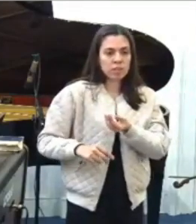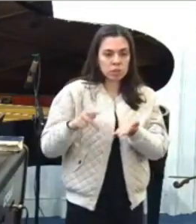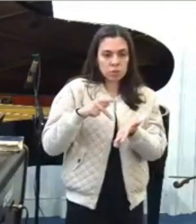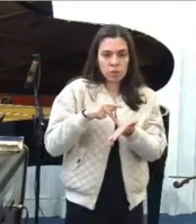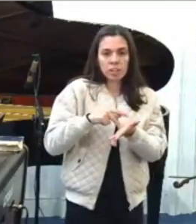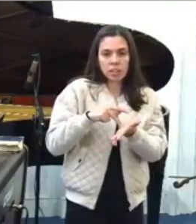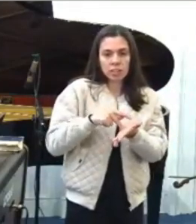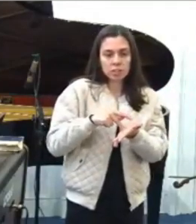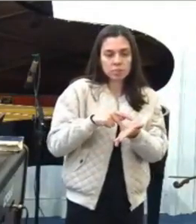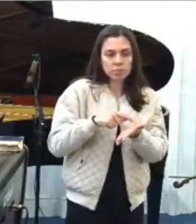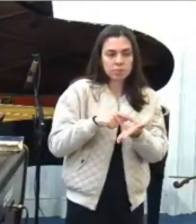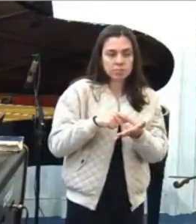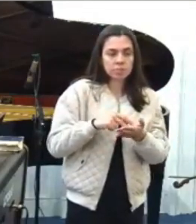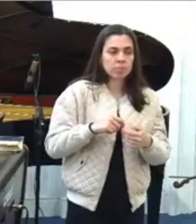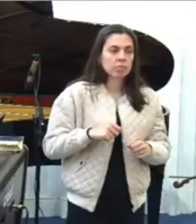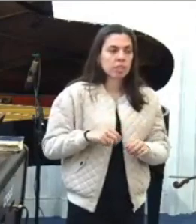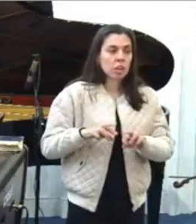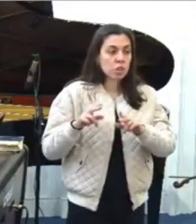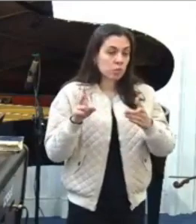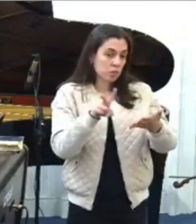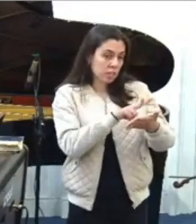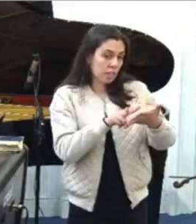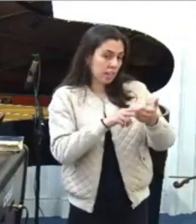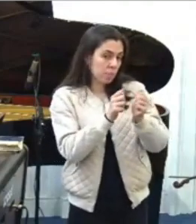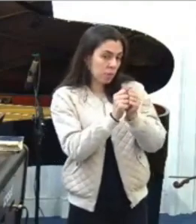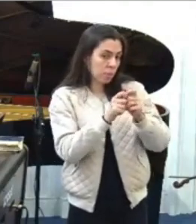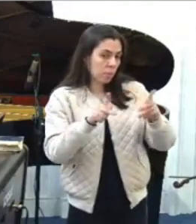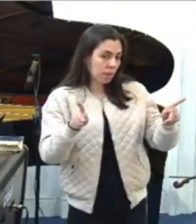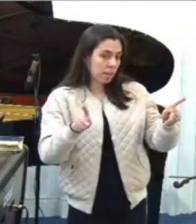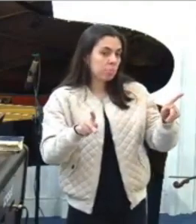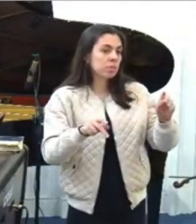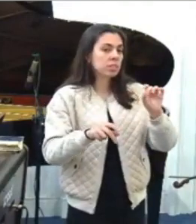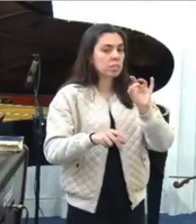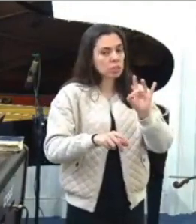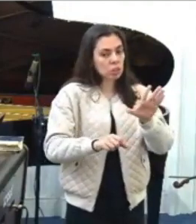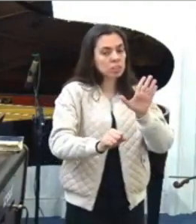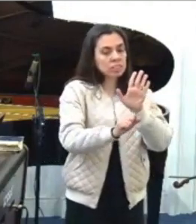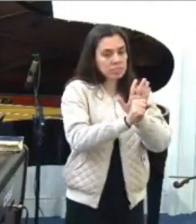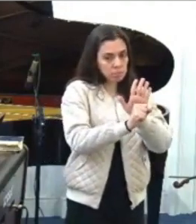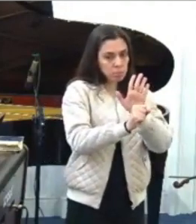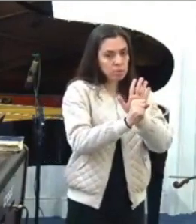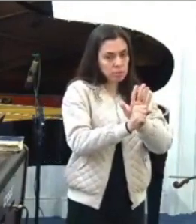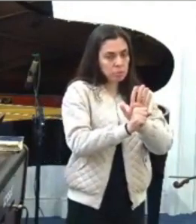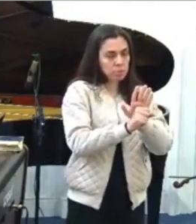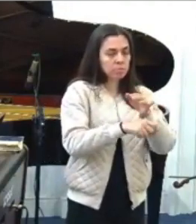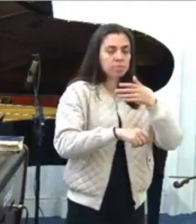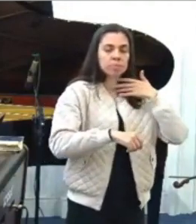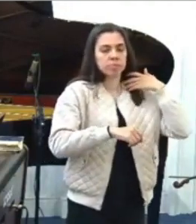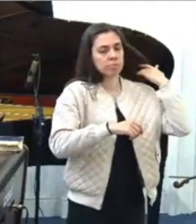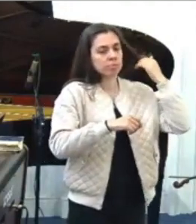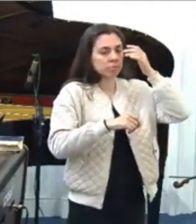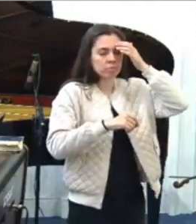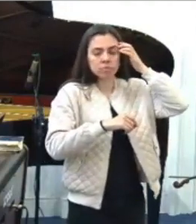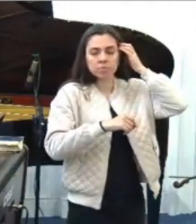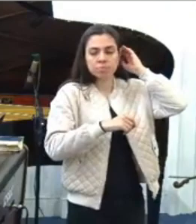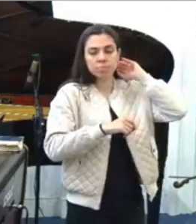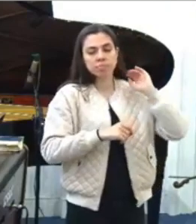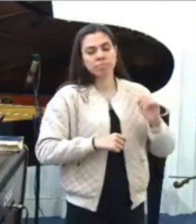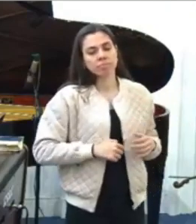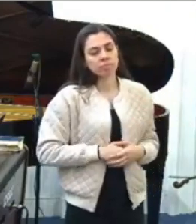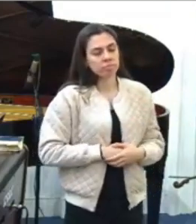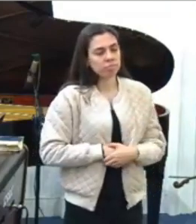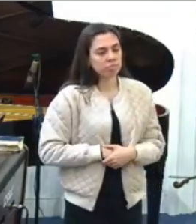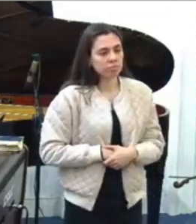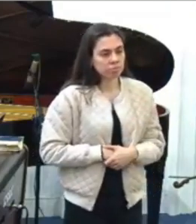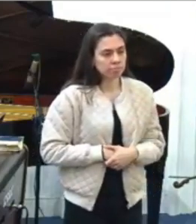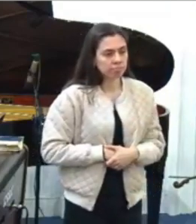uma realidade que está por trás da perseguição, que os nossos olhos podem contemplar, e até mesmo que a nossa mente